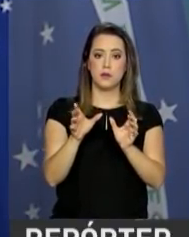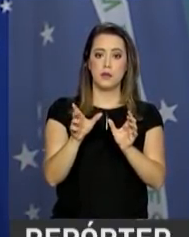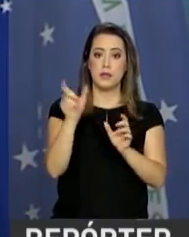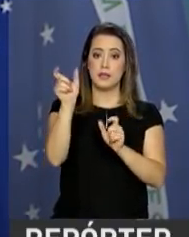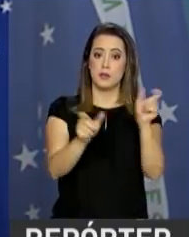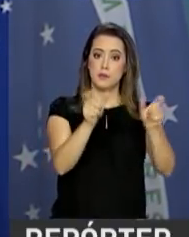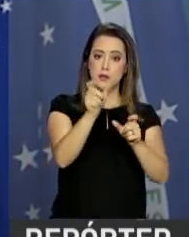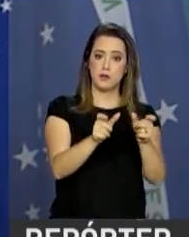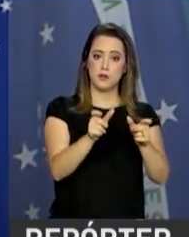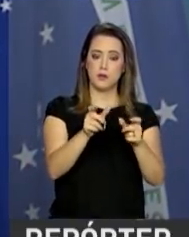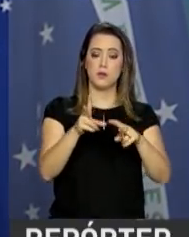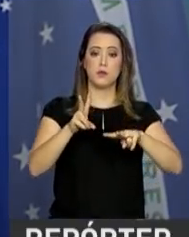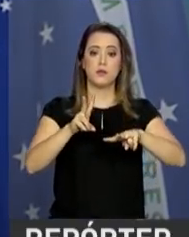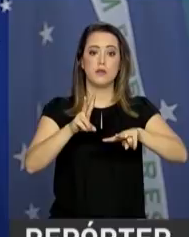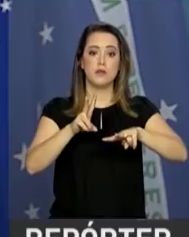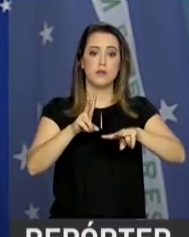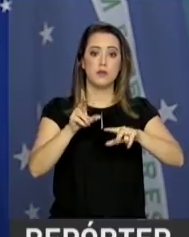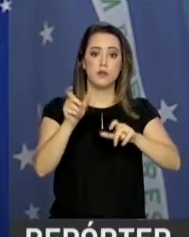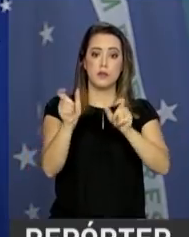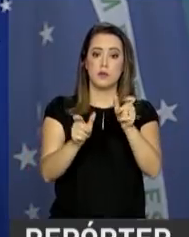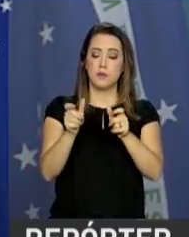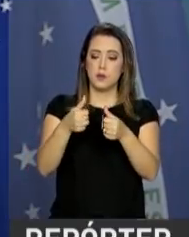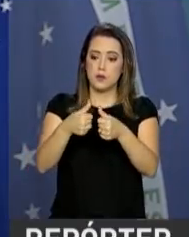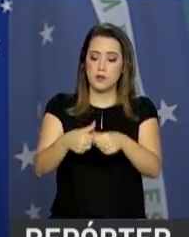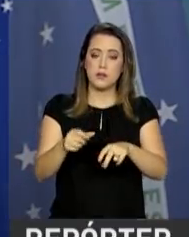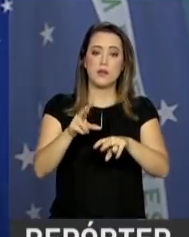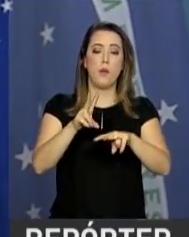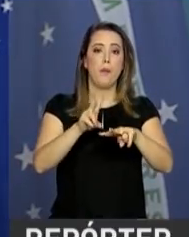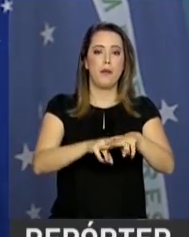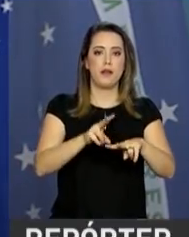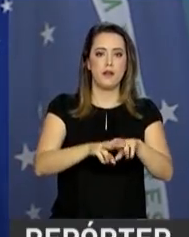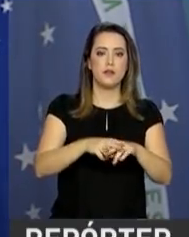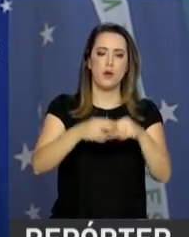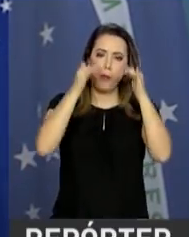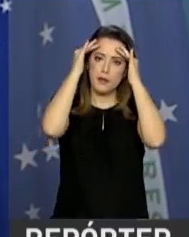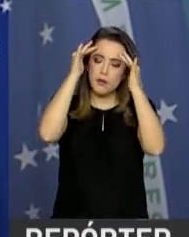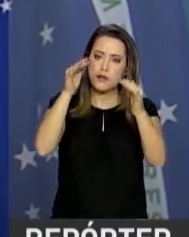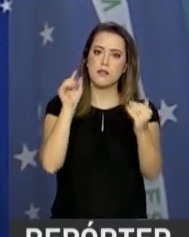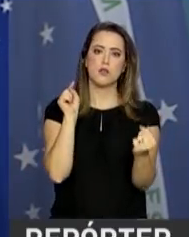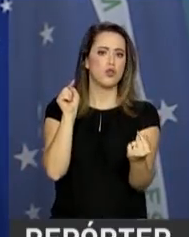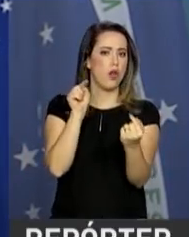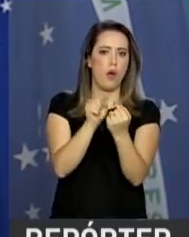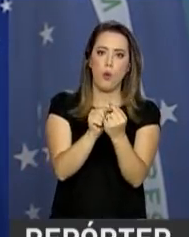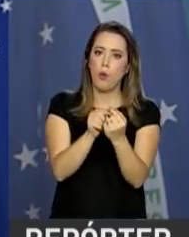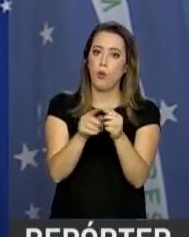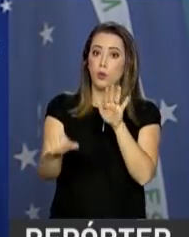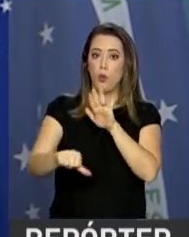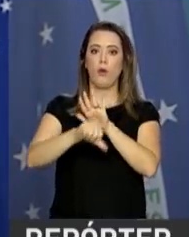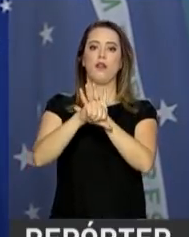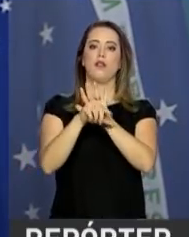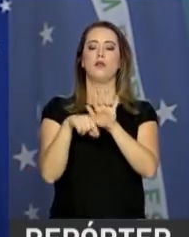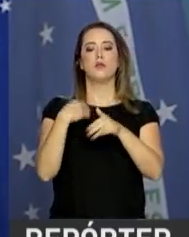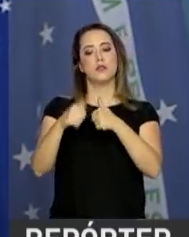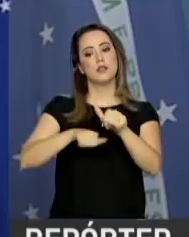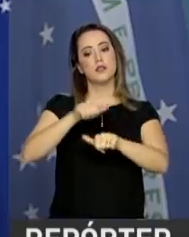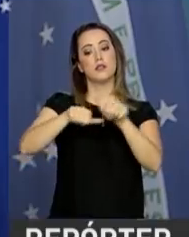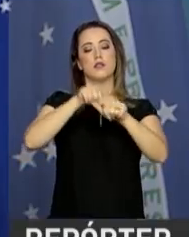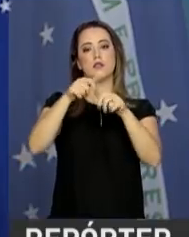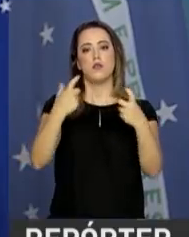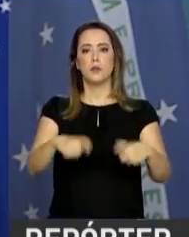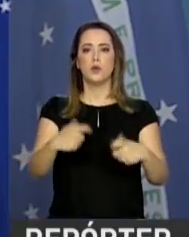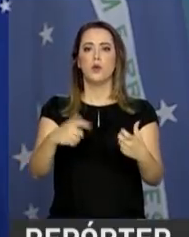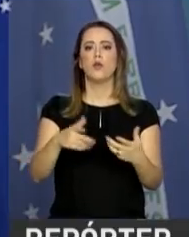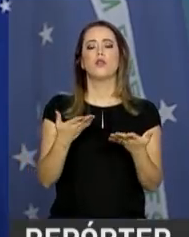presos os detentos cumpriam de acordo com a natureza do delito você acaba transformando a penitenciária no